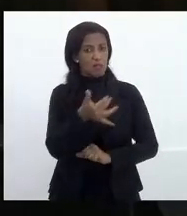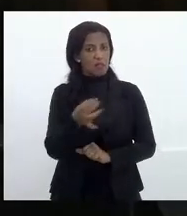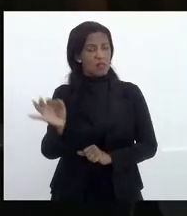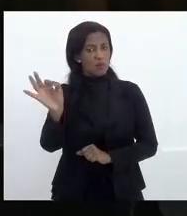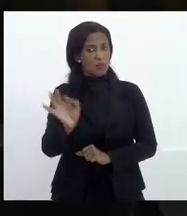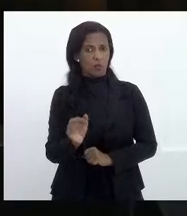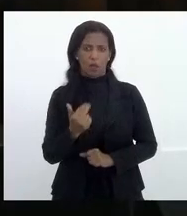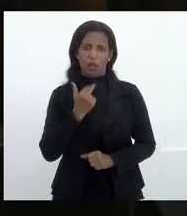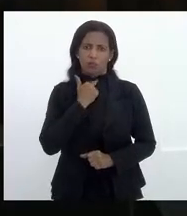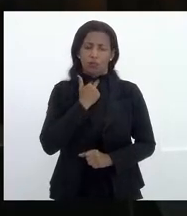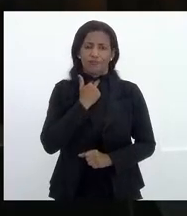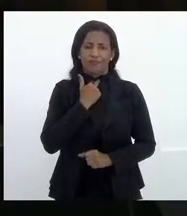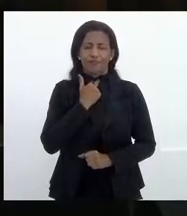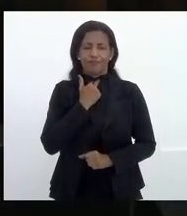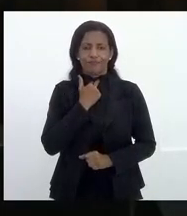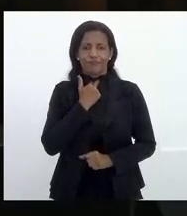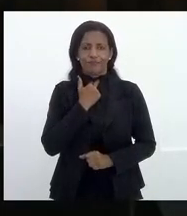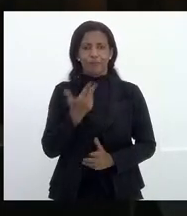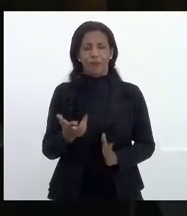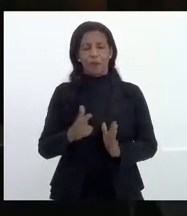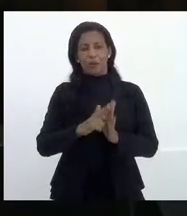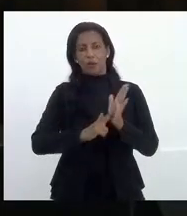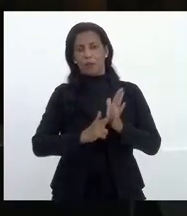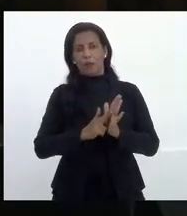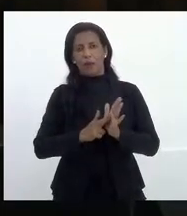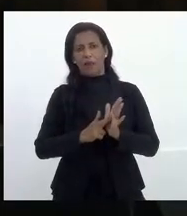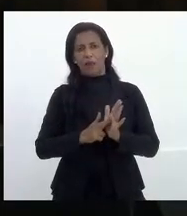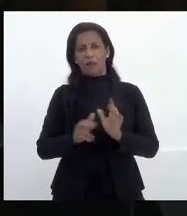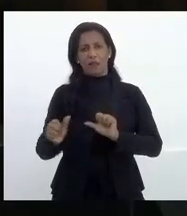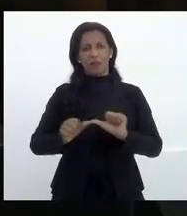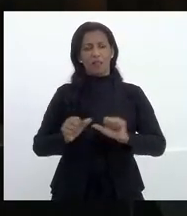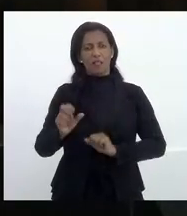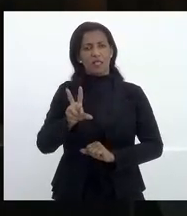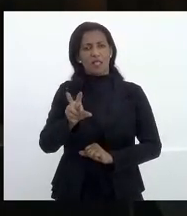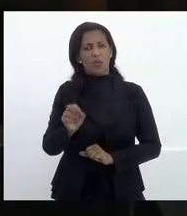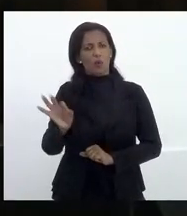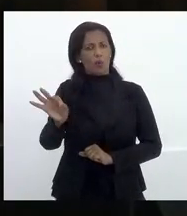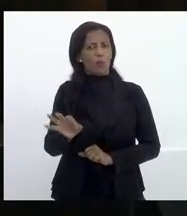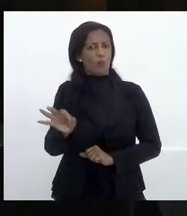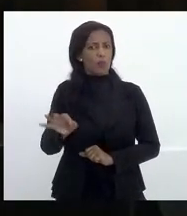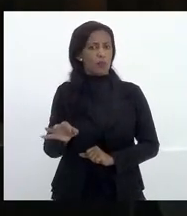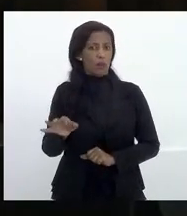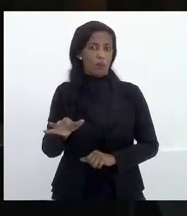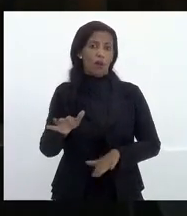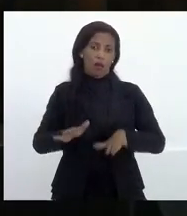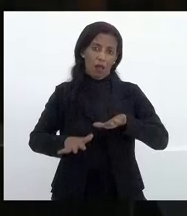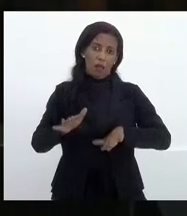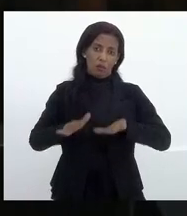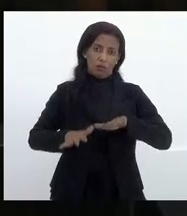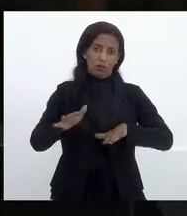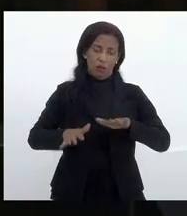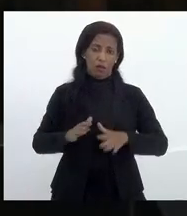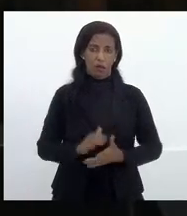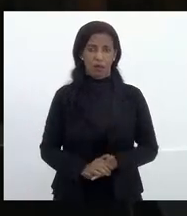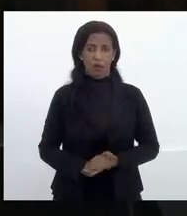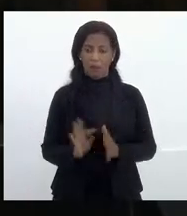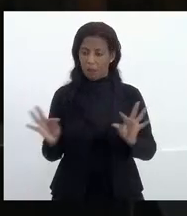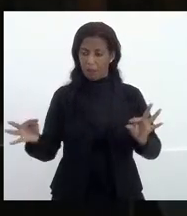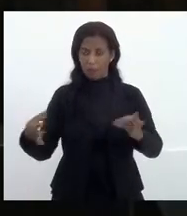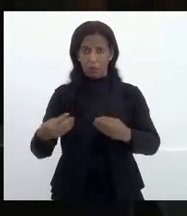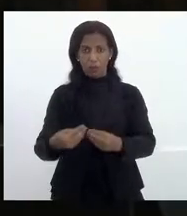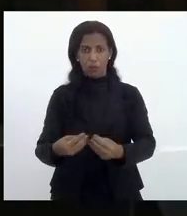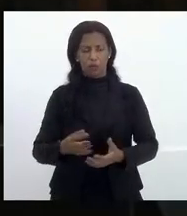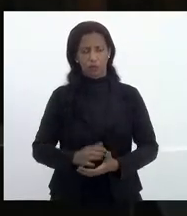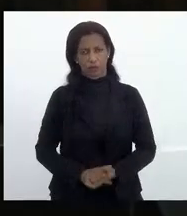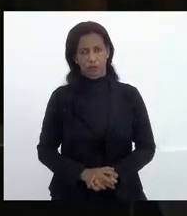não dá coloca uma regra de transição de cinquenta por cento é razoável né para todo